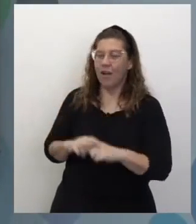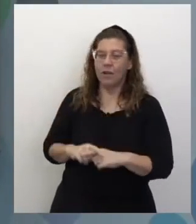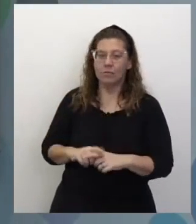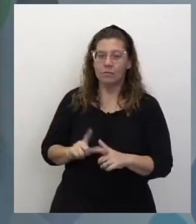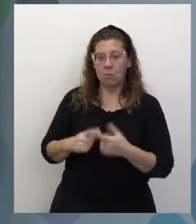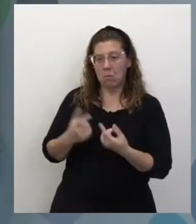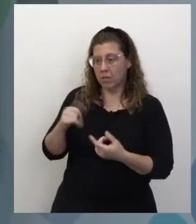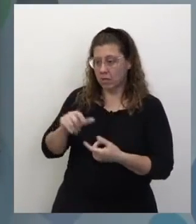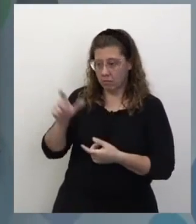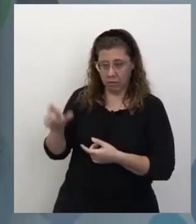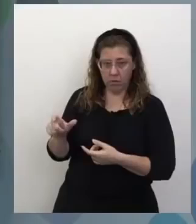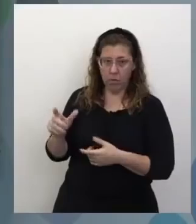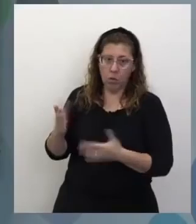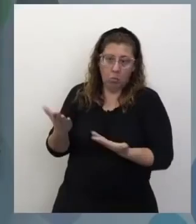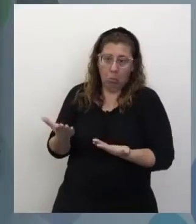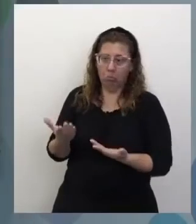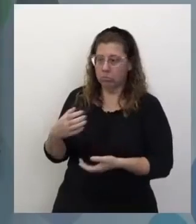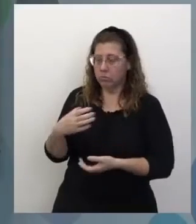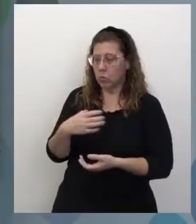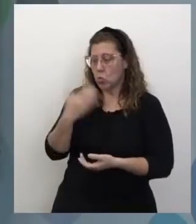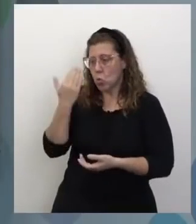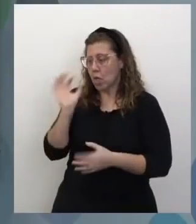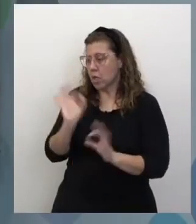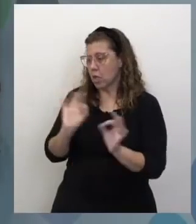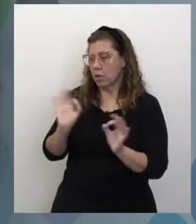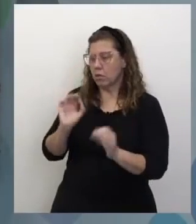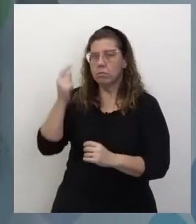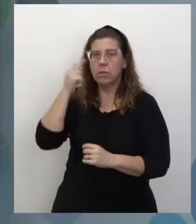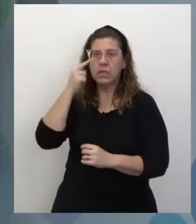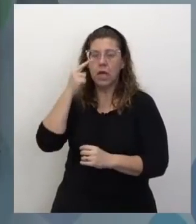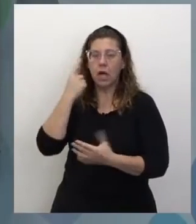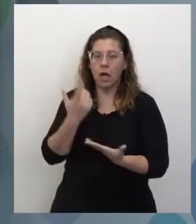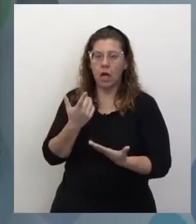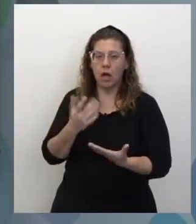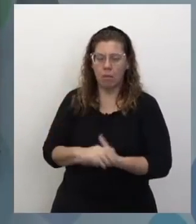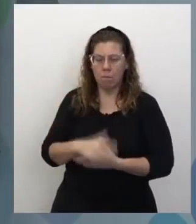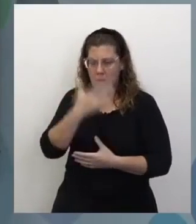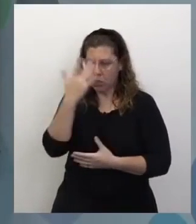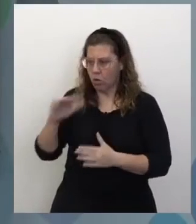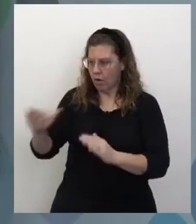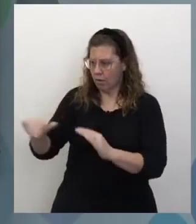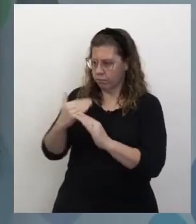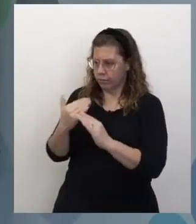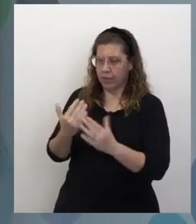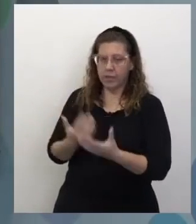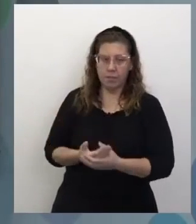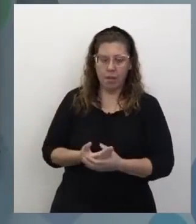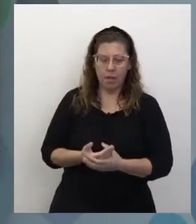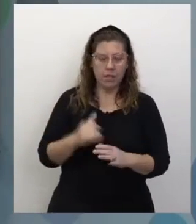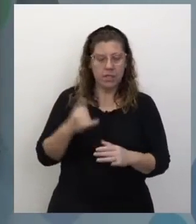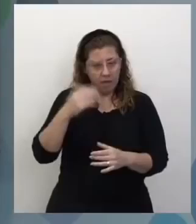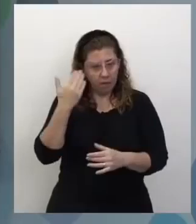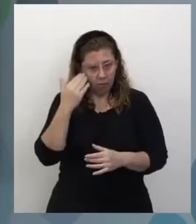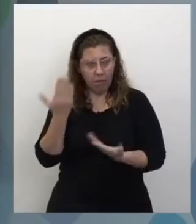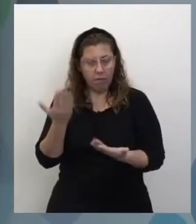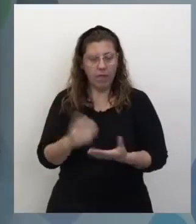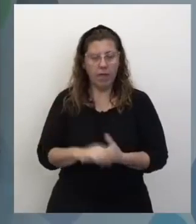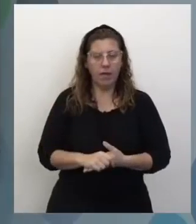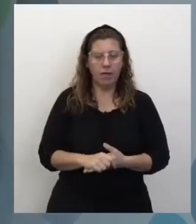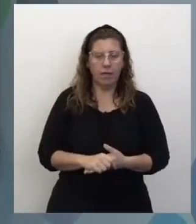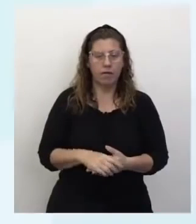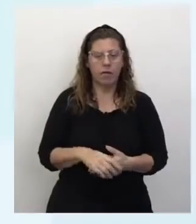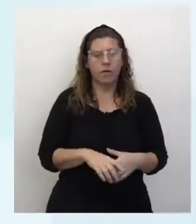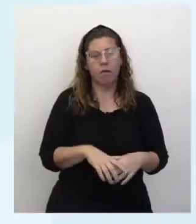Mas se a pessoa não tem as mesmas referências, não adianta. Então você tem que pensar no seu leitor, né? E aí tem a ver com a letra G,